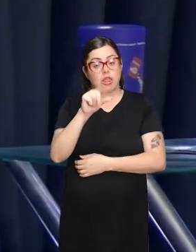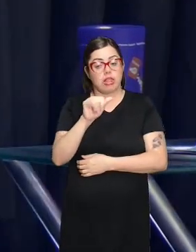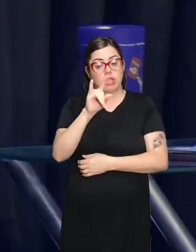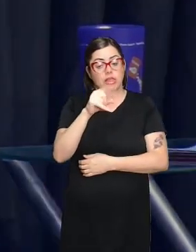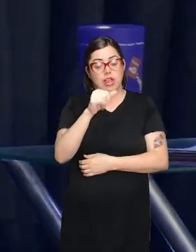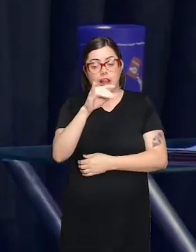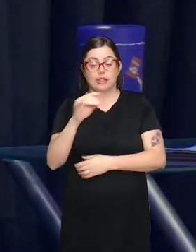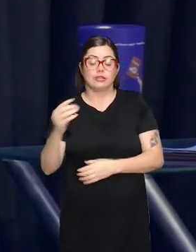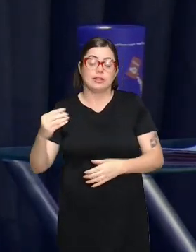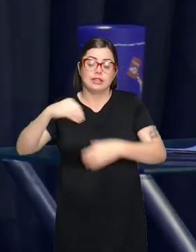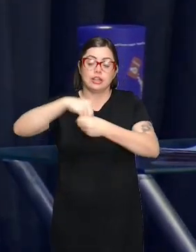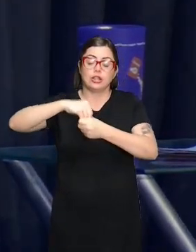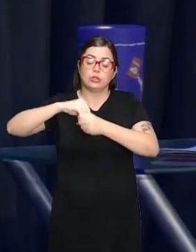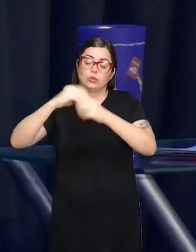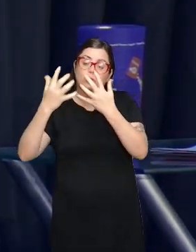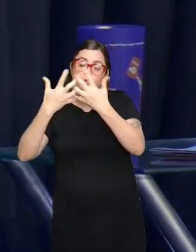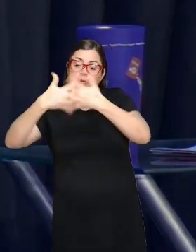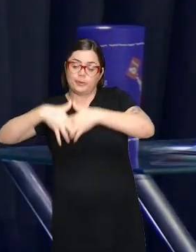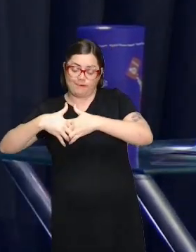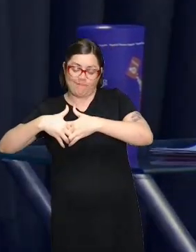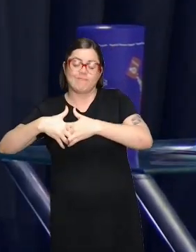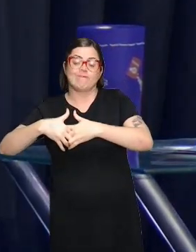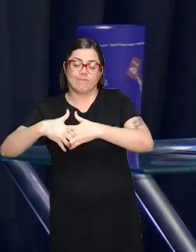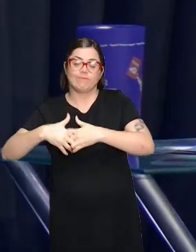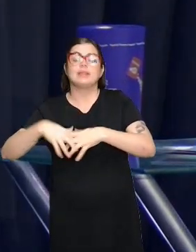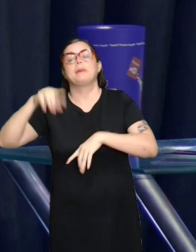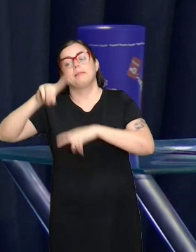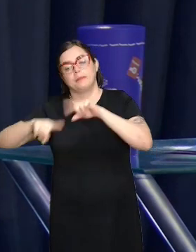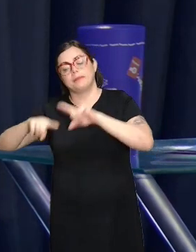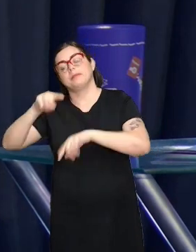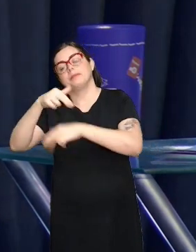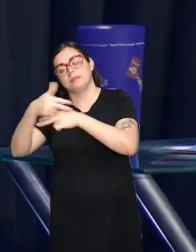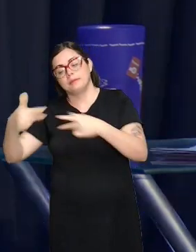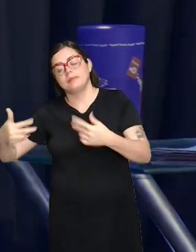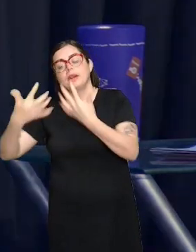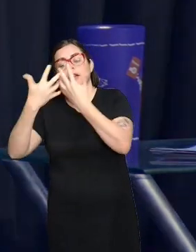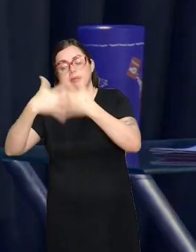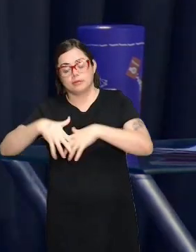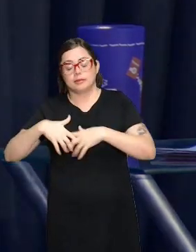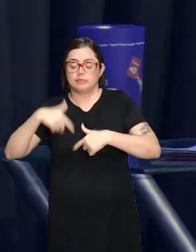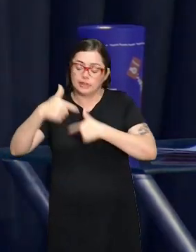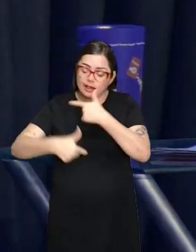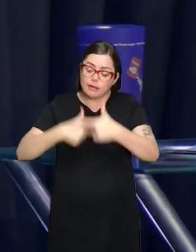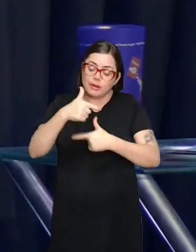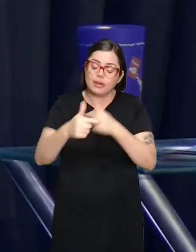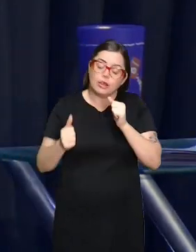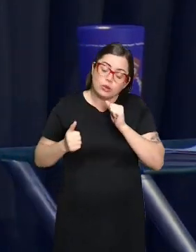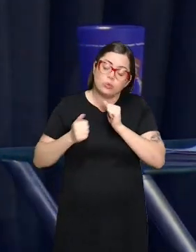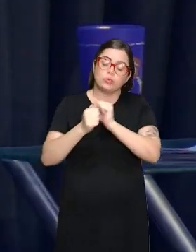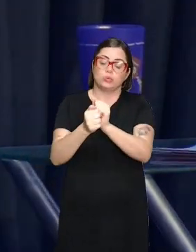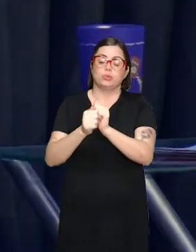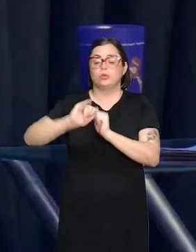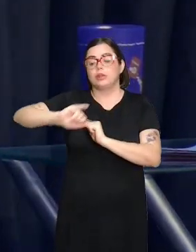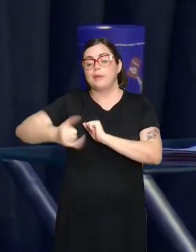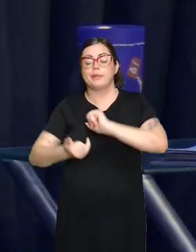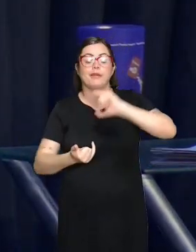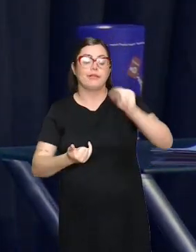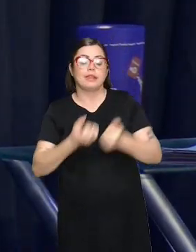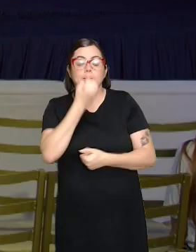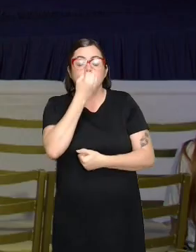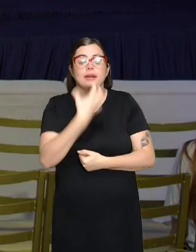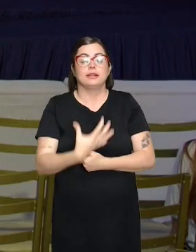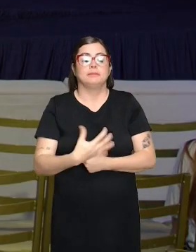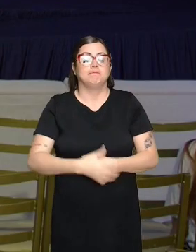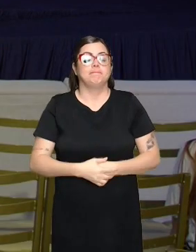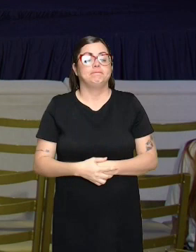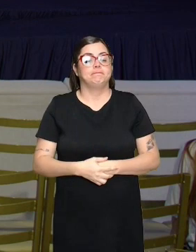ferramentas. Então, além de dados, temos que ter ferramentas para trabalhar com esses dados e saber aproveitá-los da melhor forma. Sim, a